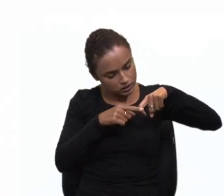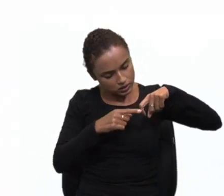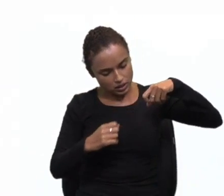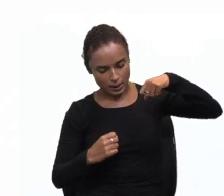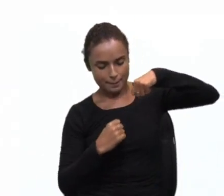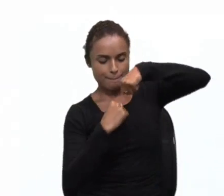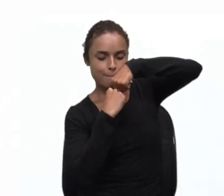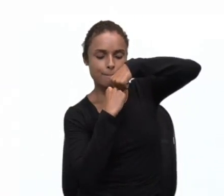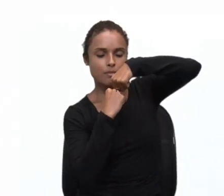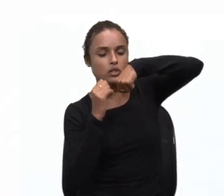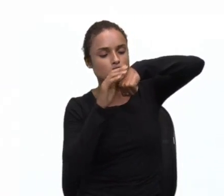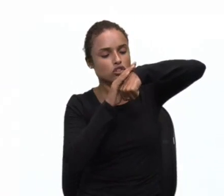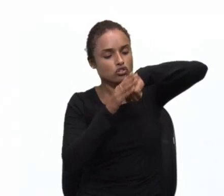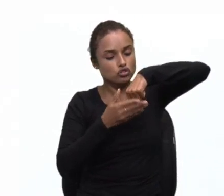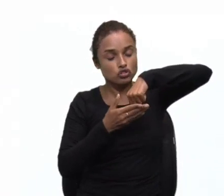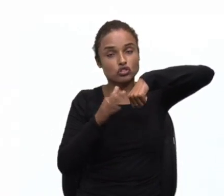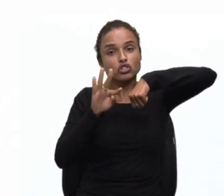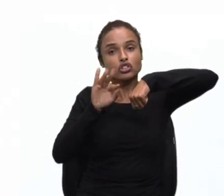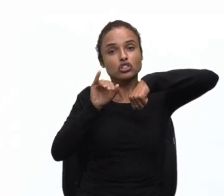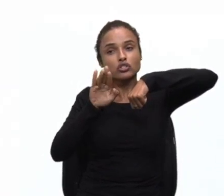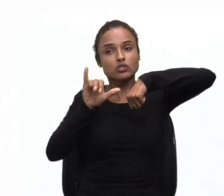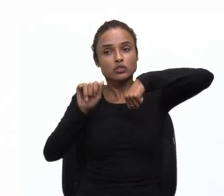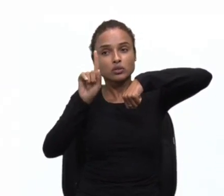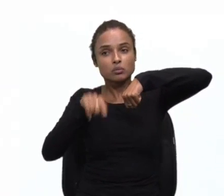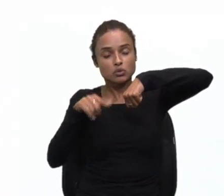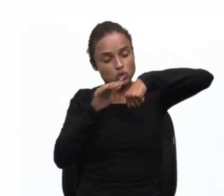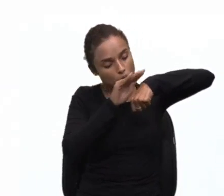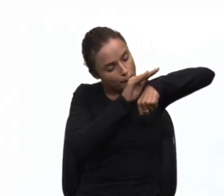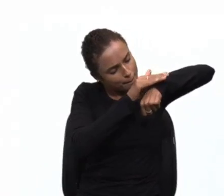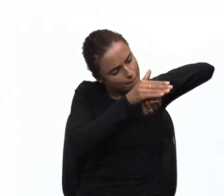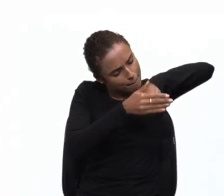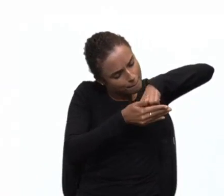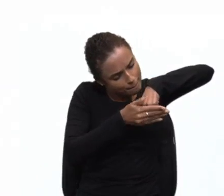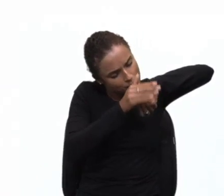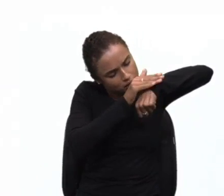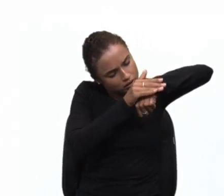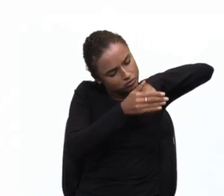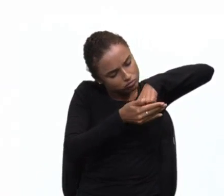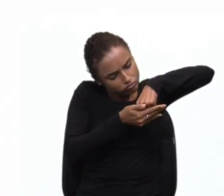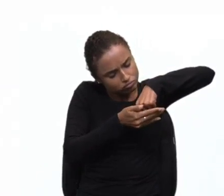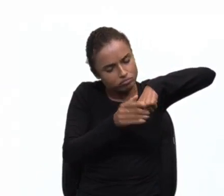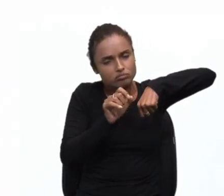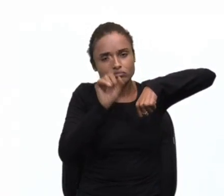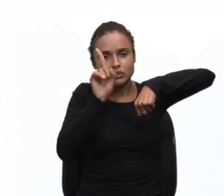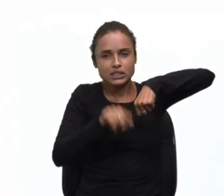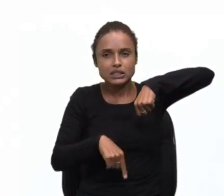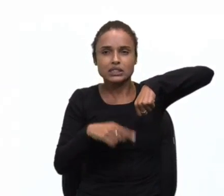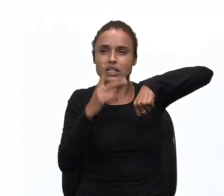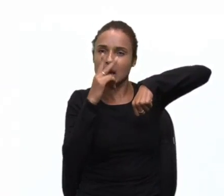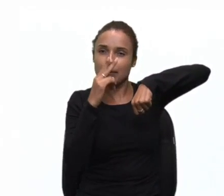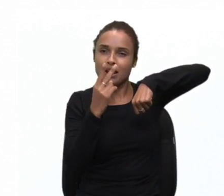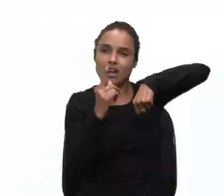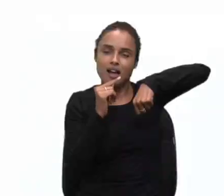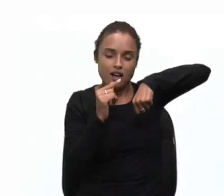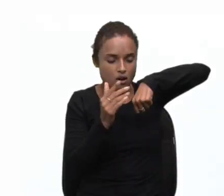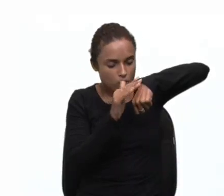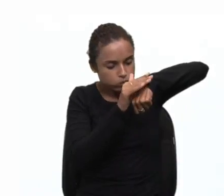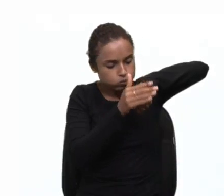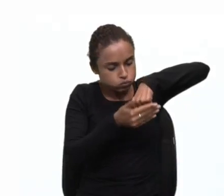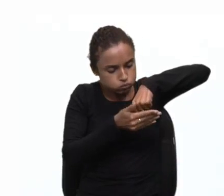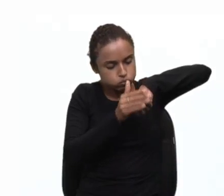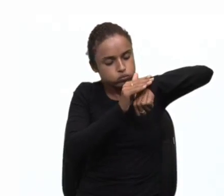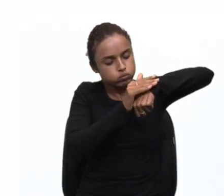da tíbia e vai agir como amortecedores e vai facilitar a lubrificação